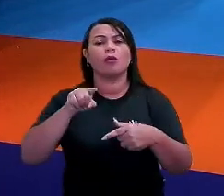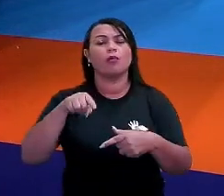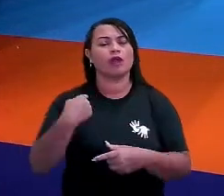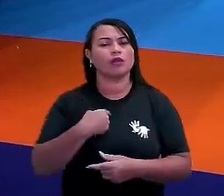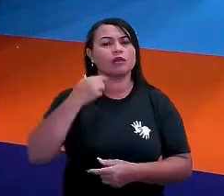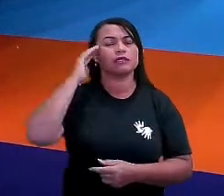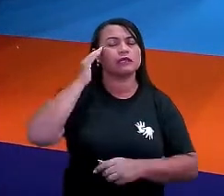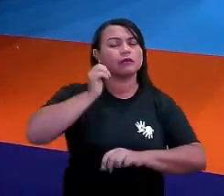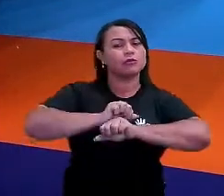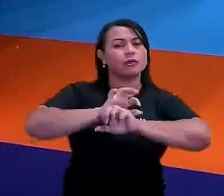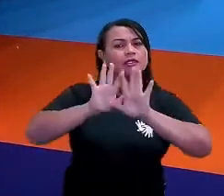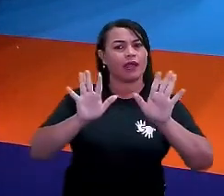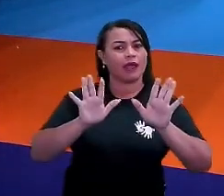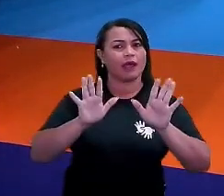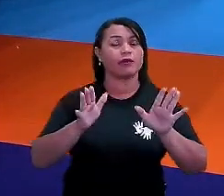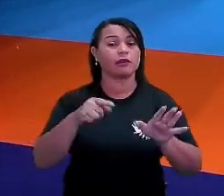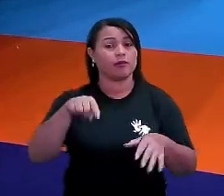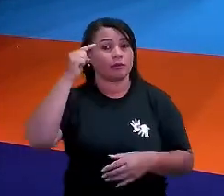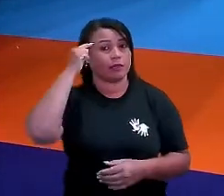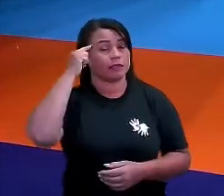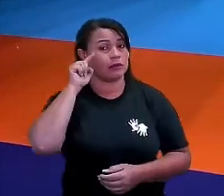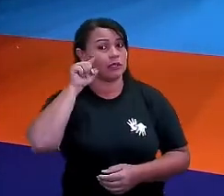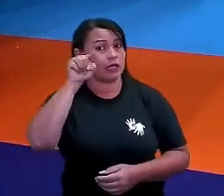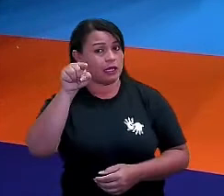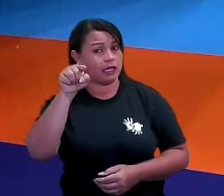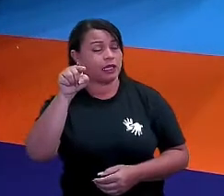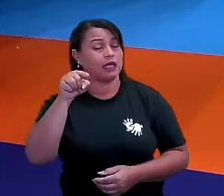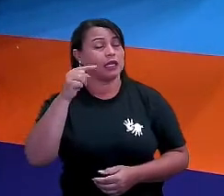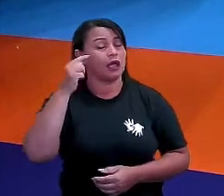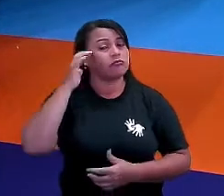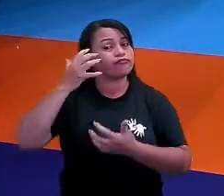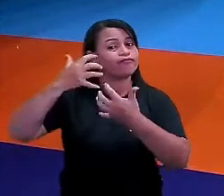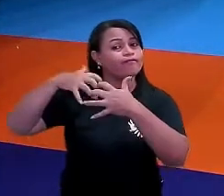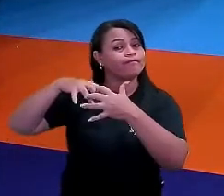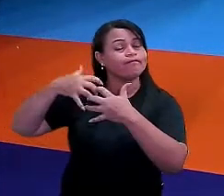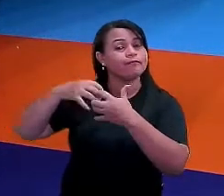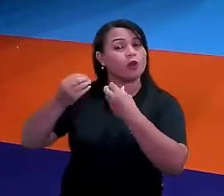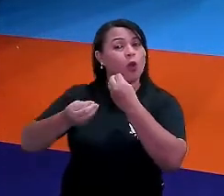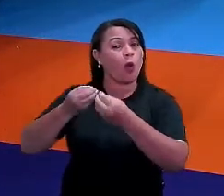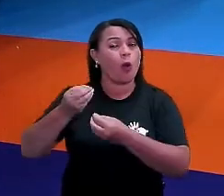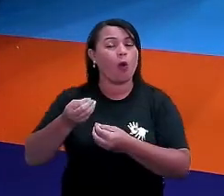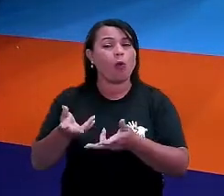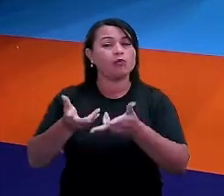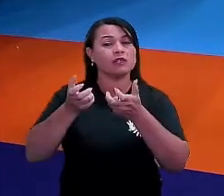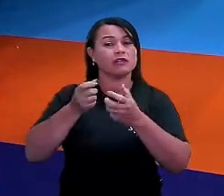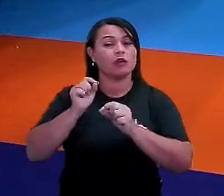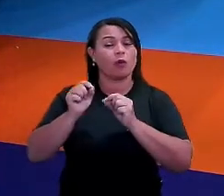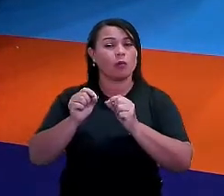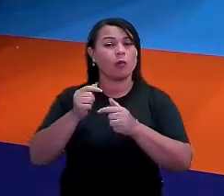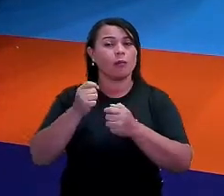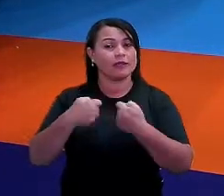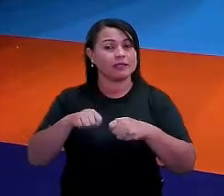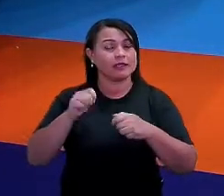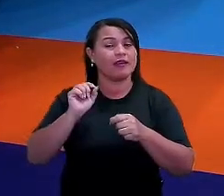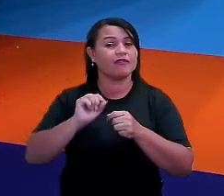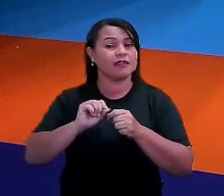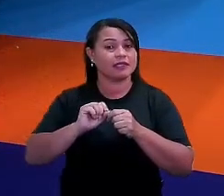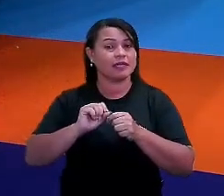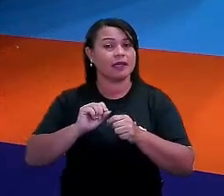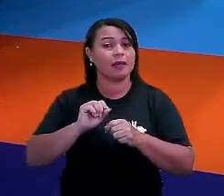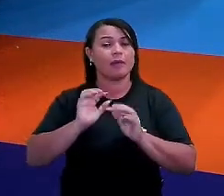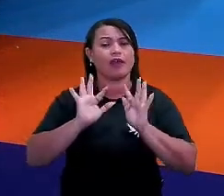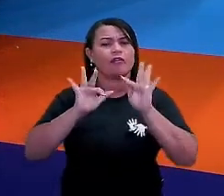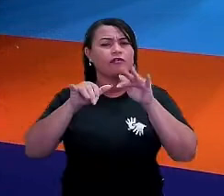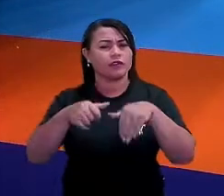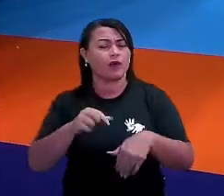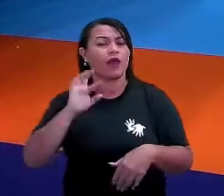aqui neste problema. Vai pensando daí, tentando identificar o que a gente vai precisar fazer para, no